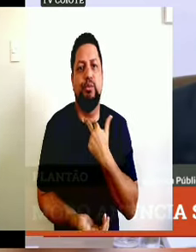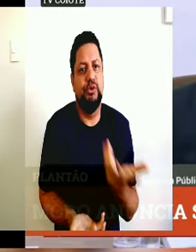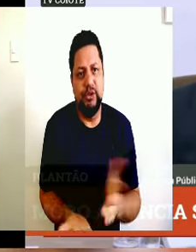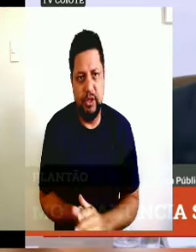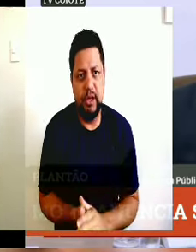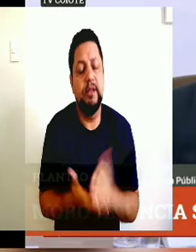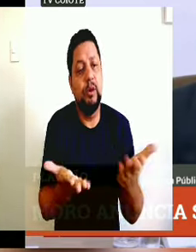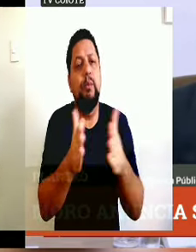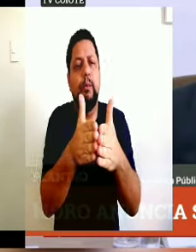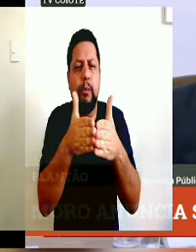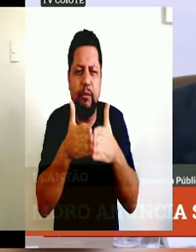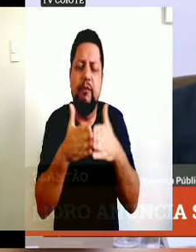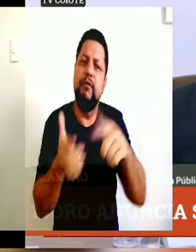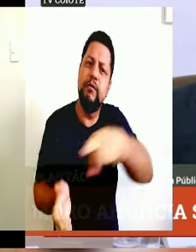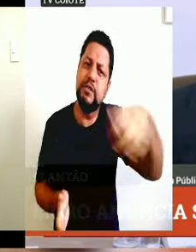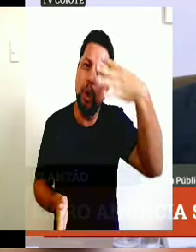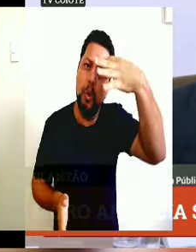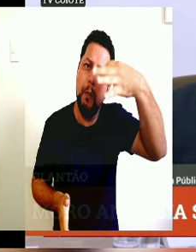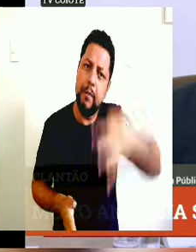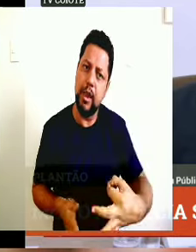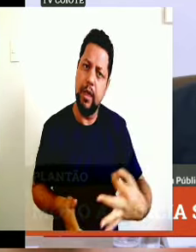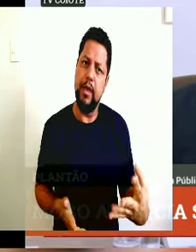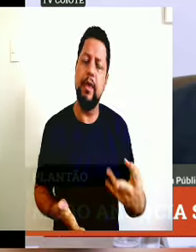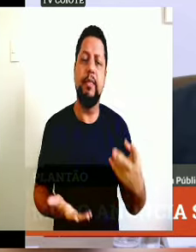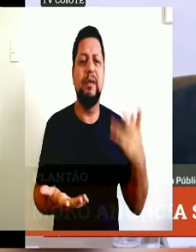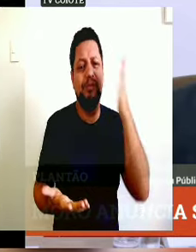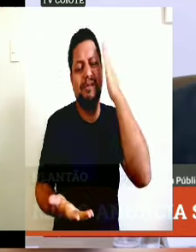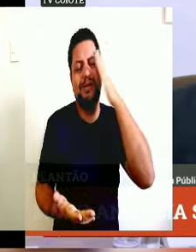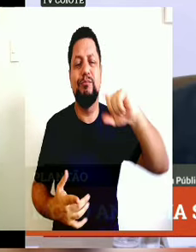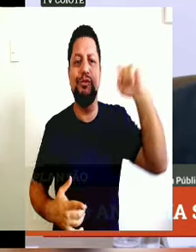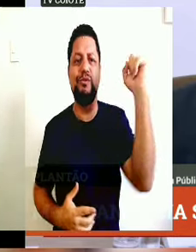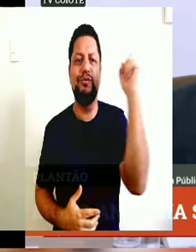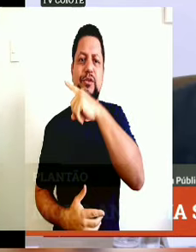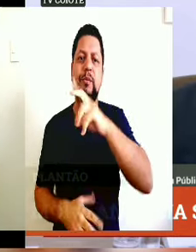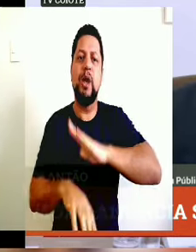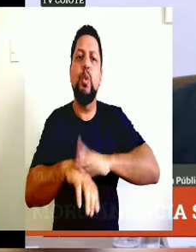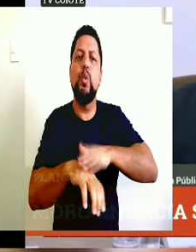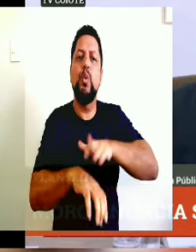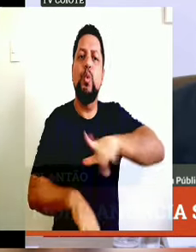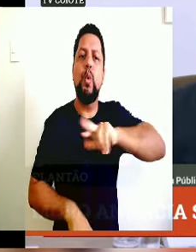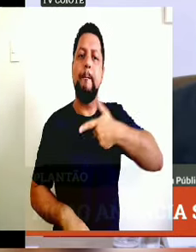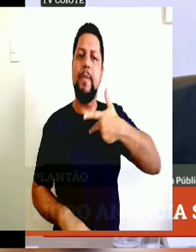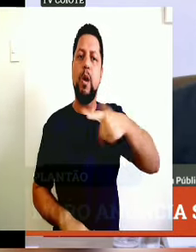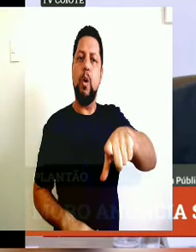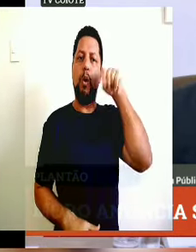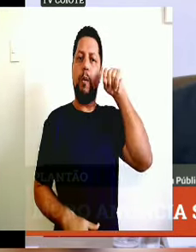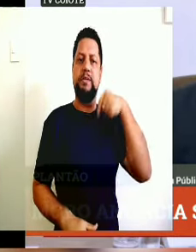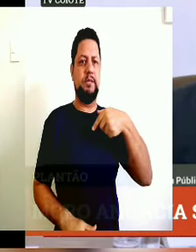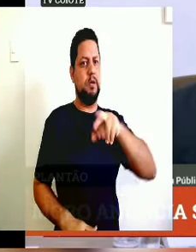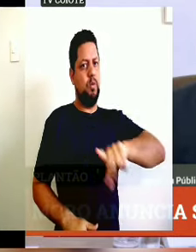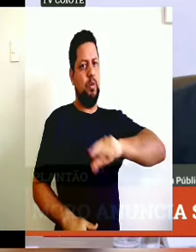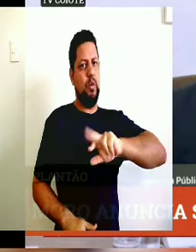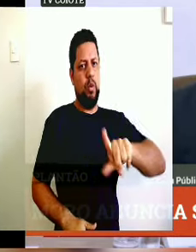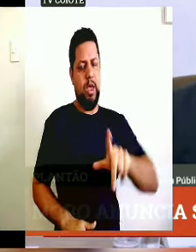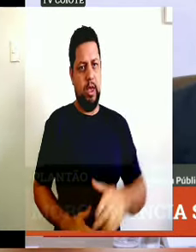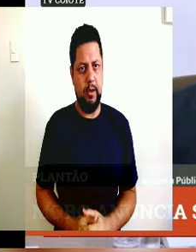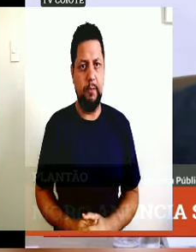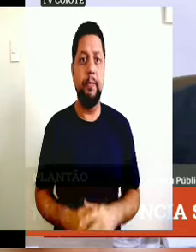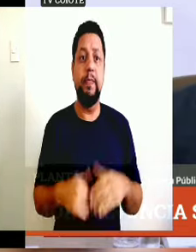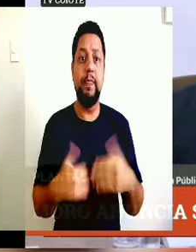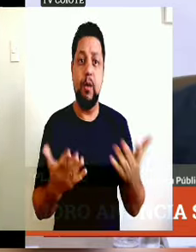de todos pelas circunstâncias diversas, mas não foi por minha opção. Antes de entrar no